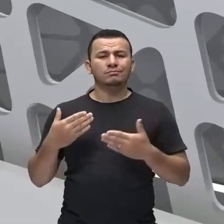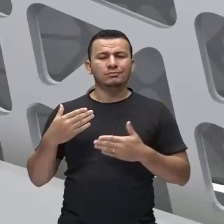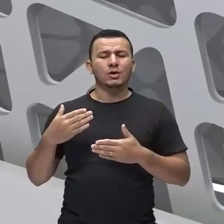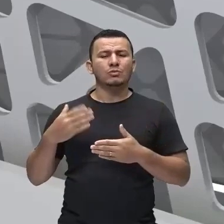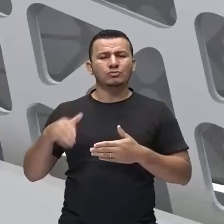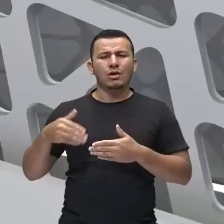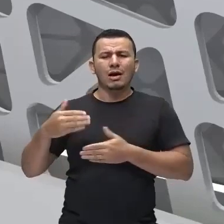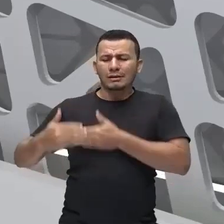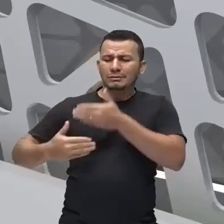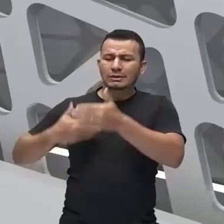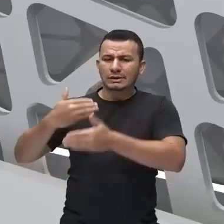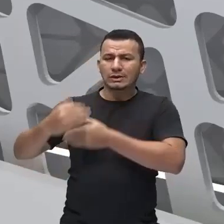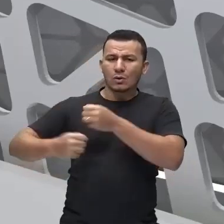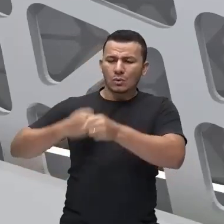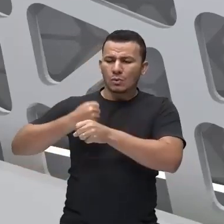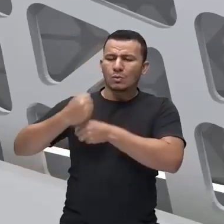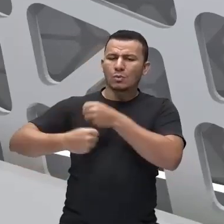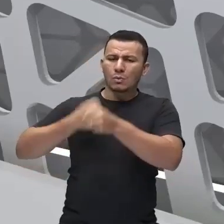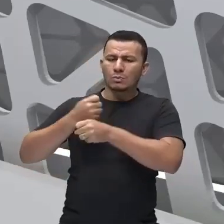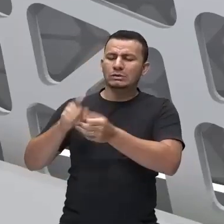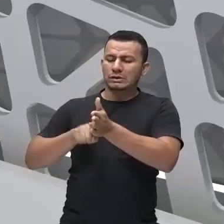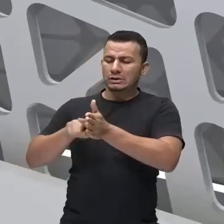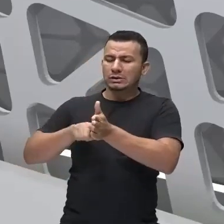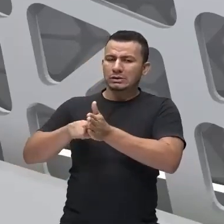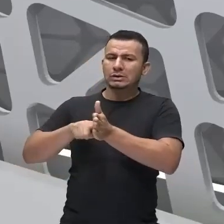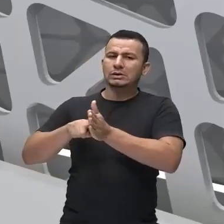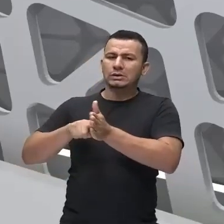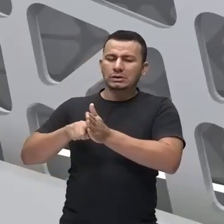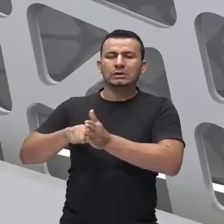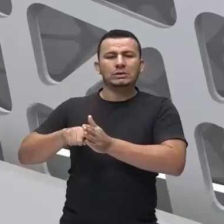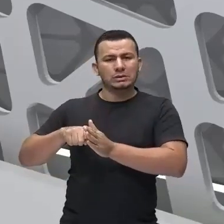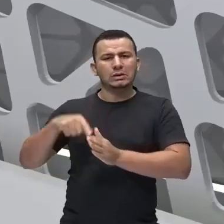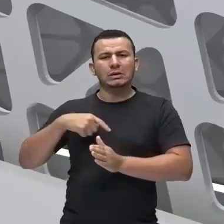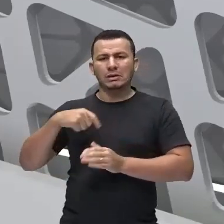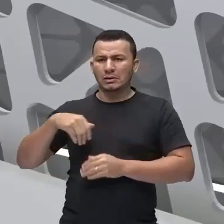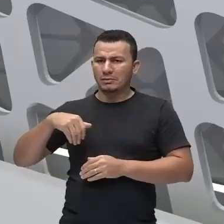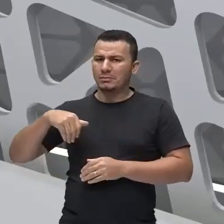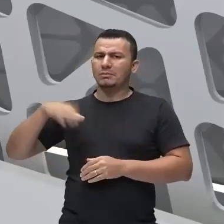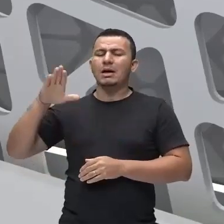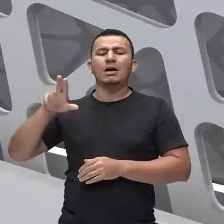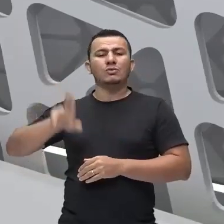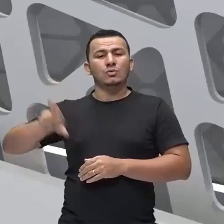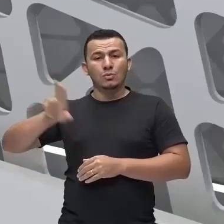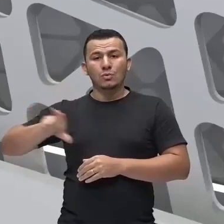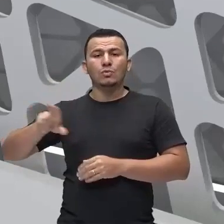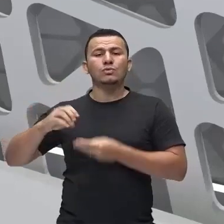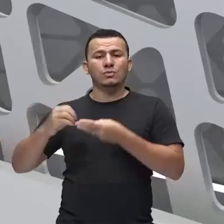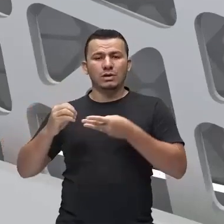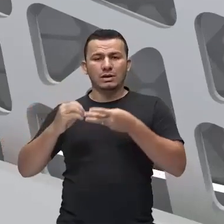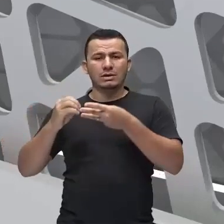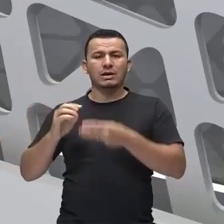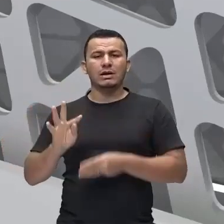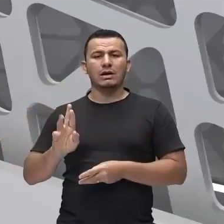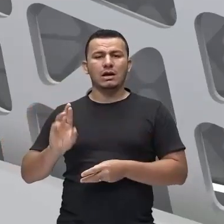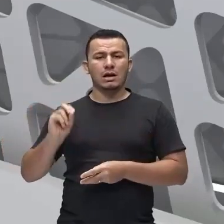avançamos muito no uso das células-tronco para, enfim, conseguirmos